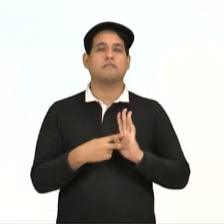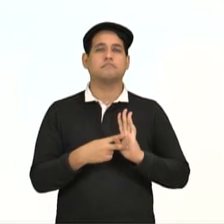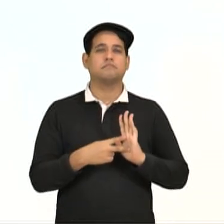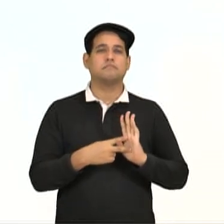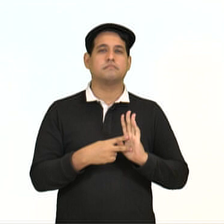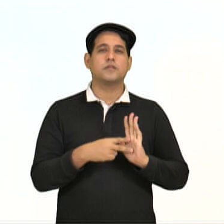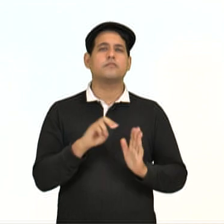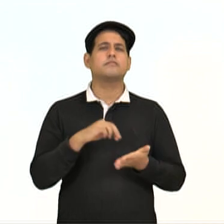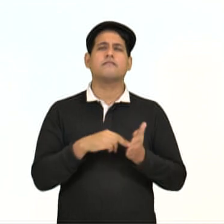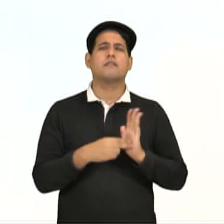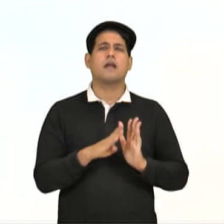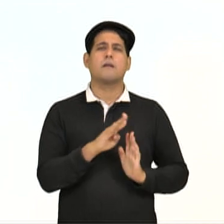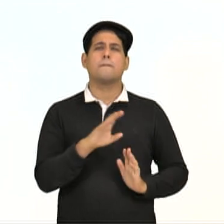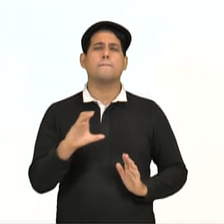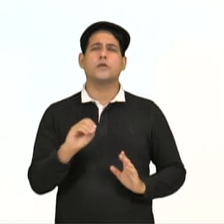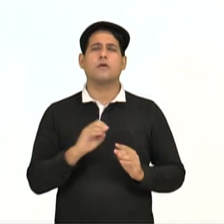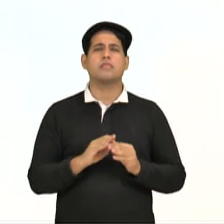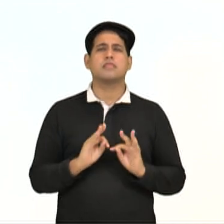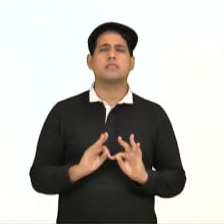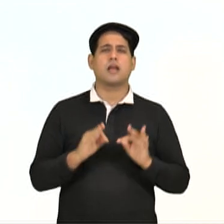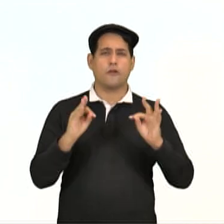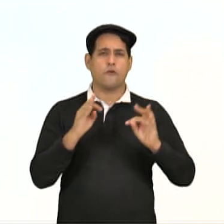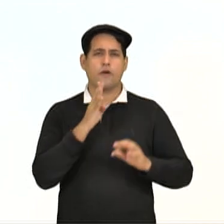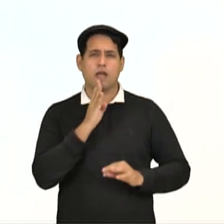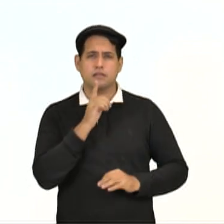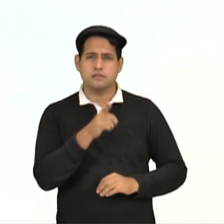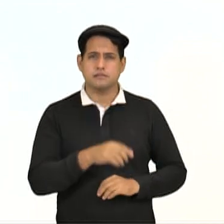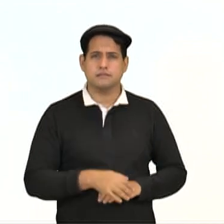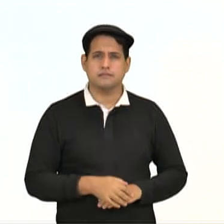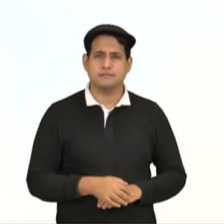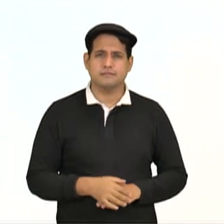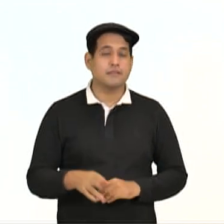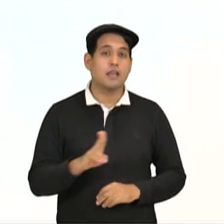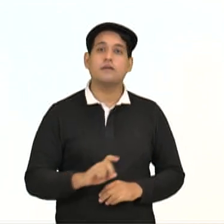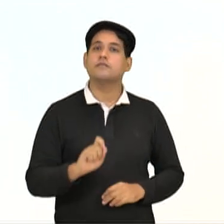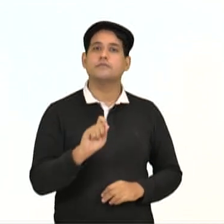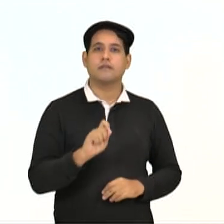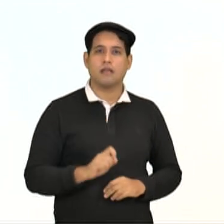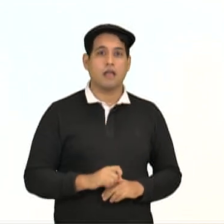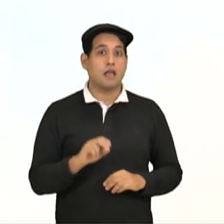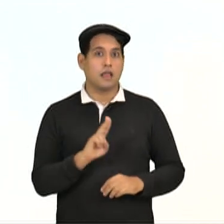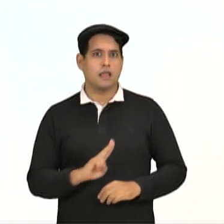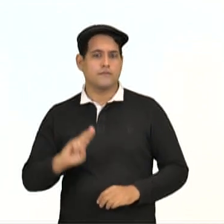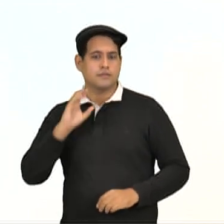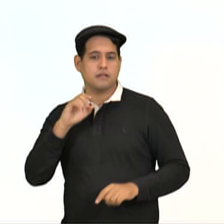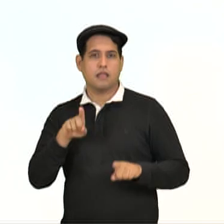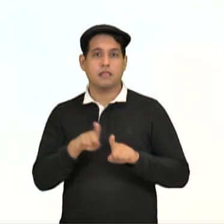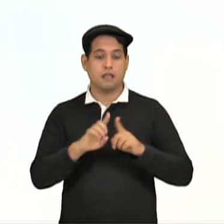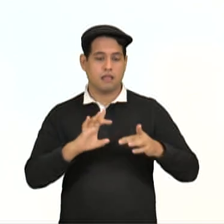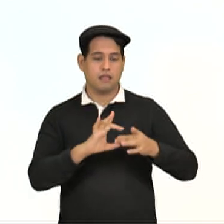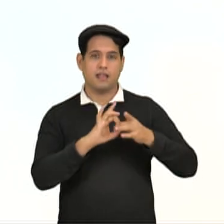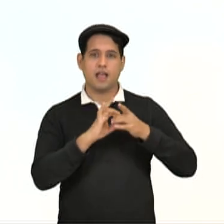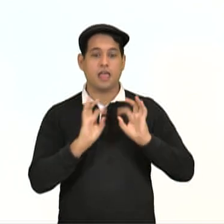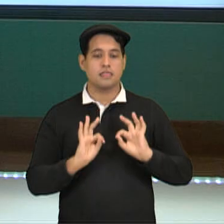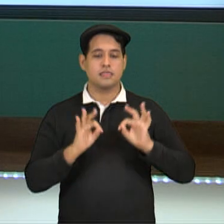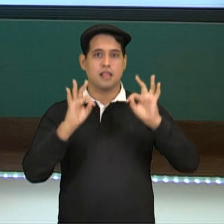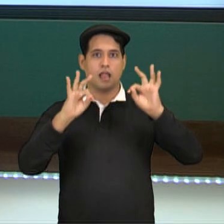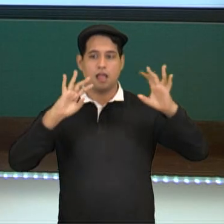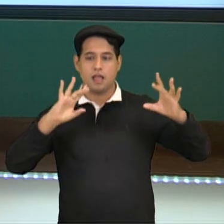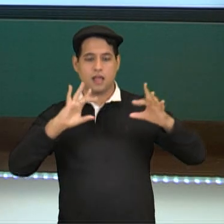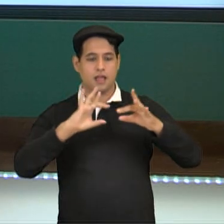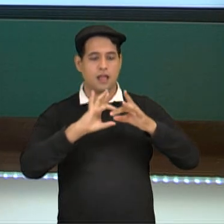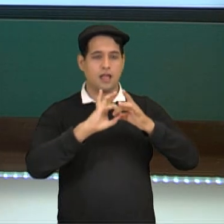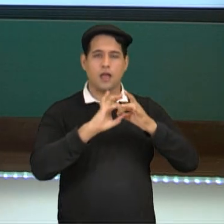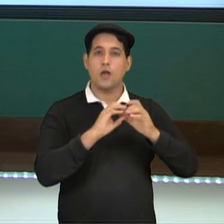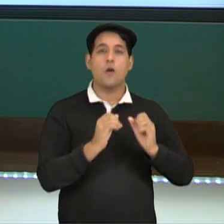biotecnologia? Então, a biotecnologia, ela faz uso da ciência e da tecnologia associado a